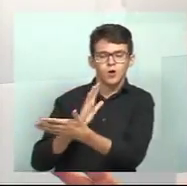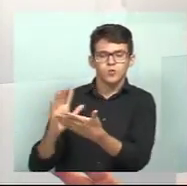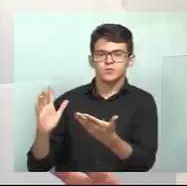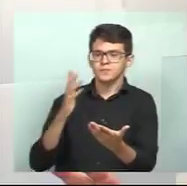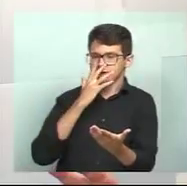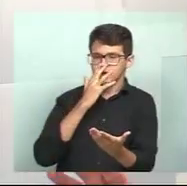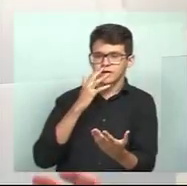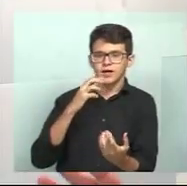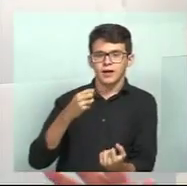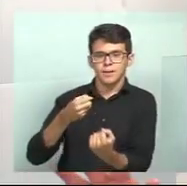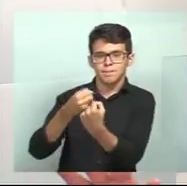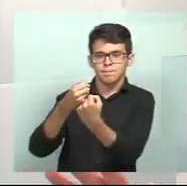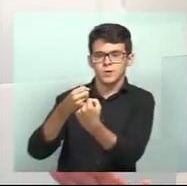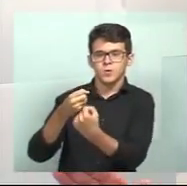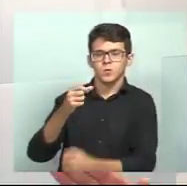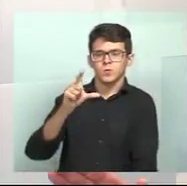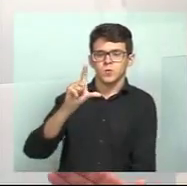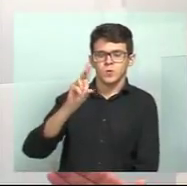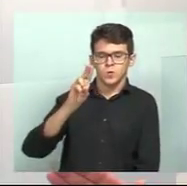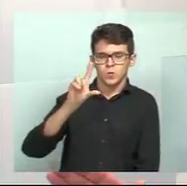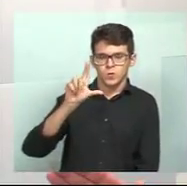dizer, verdadeiros clientes.